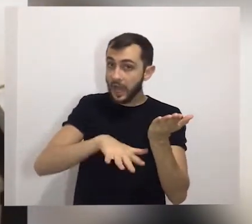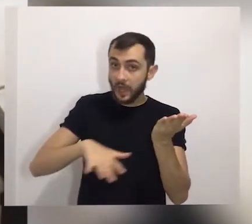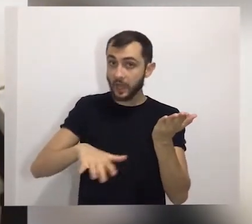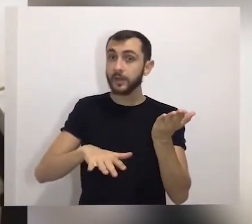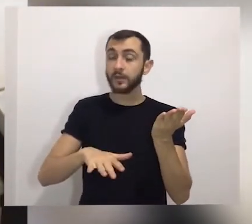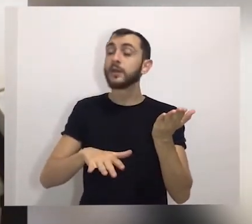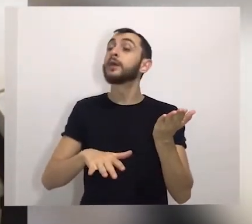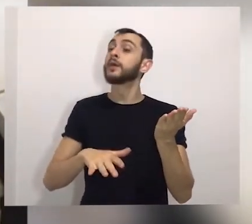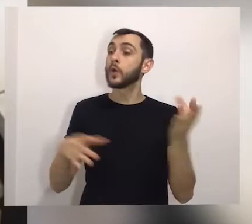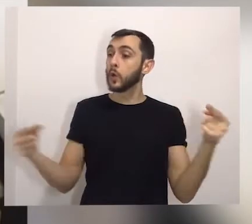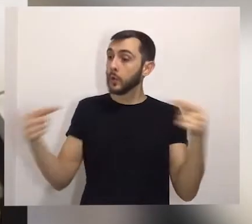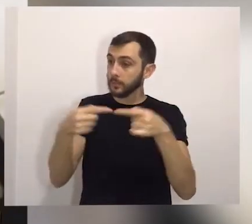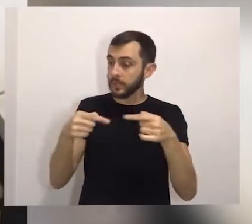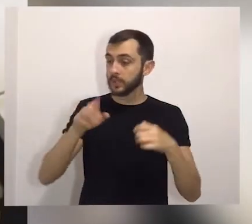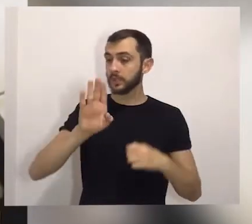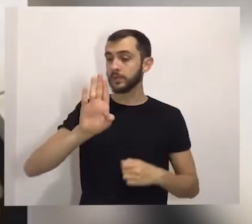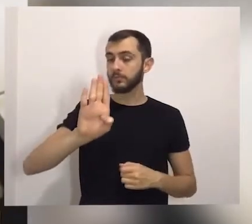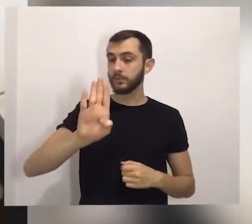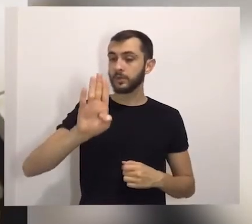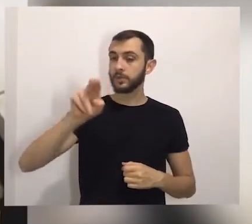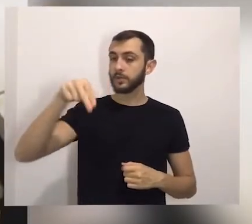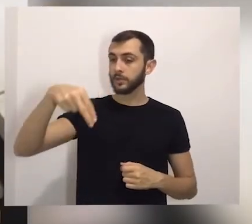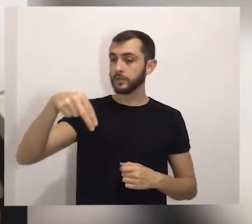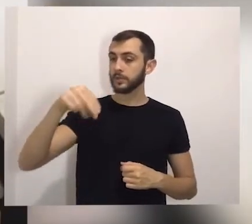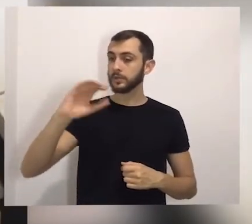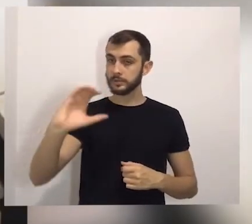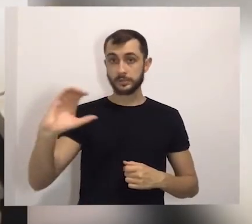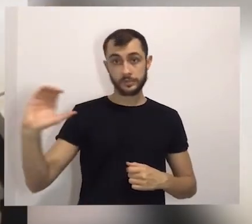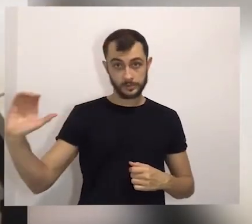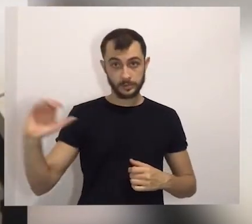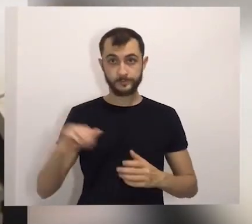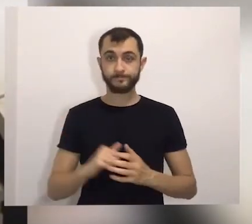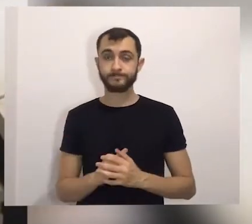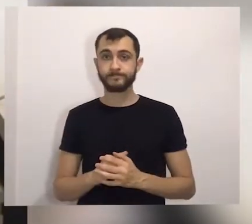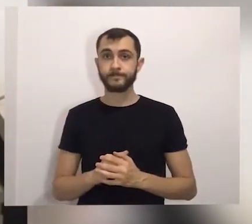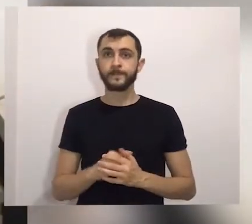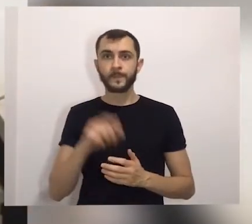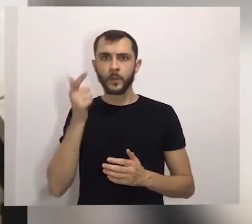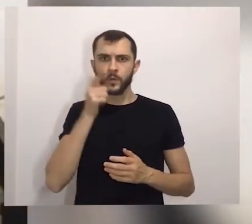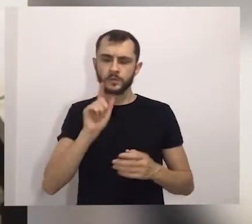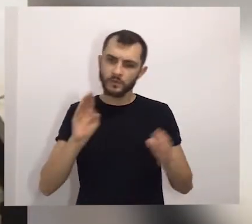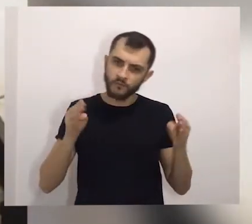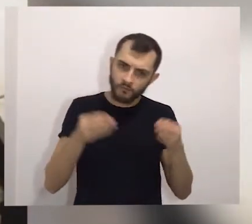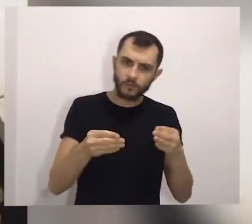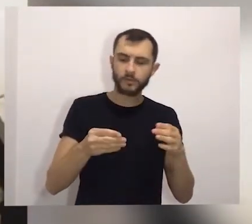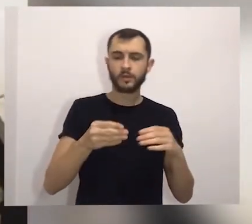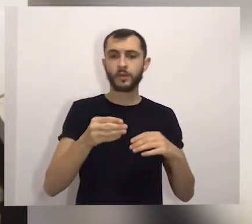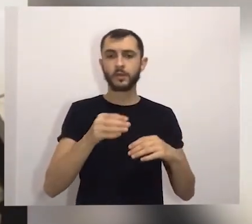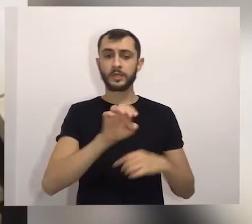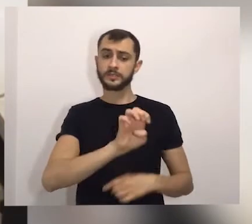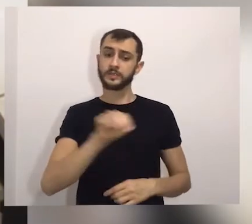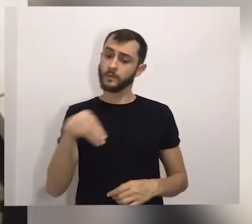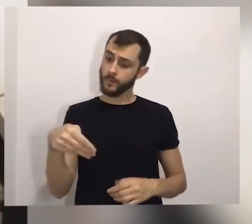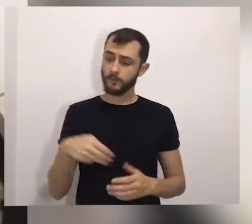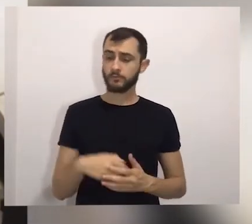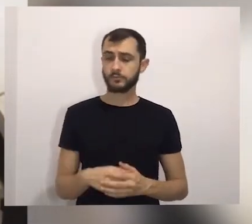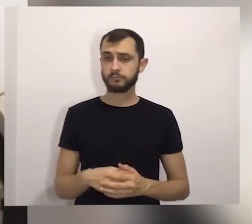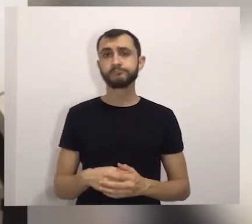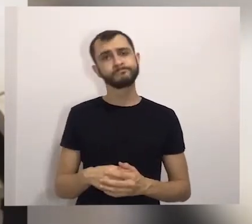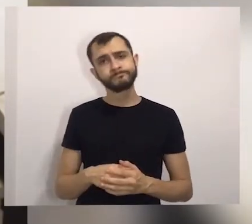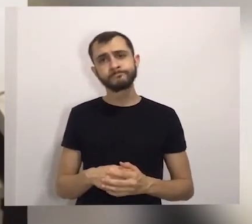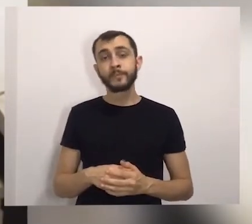área apresentados pela Base Nacional Comum Curricular, a BNCC, para o ensino